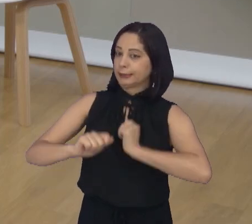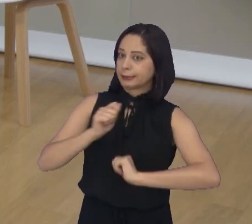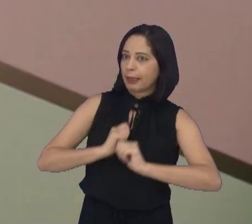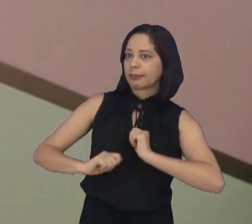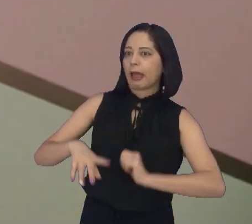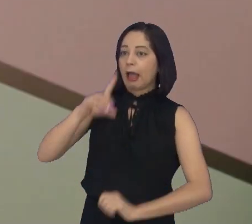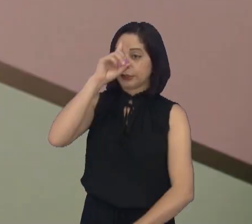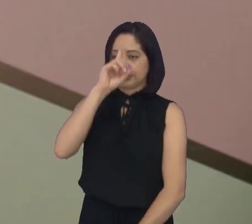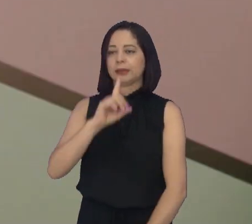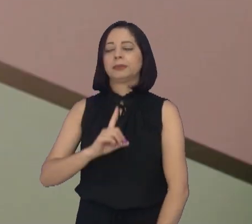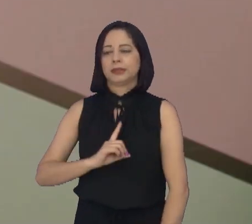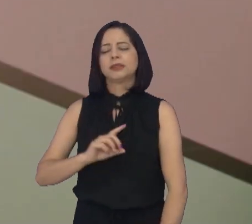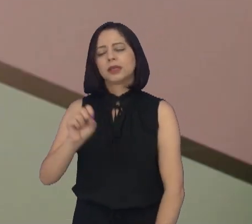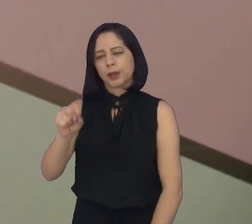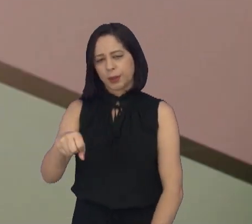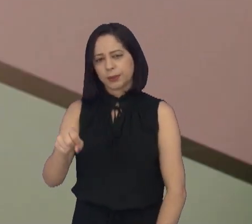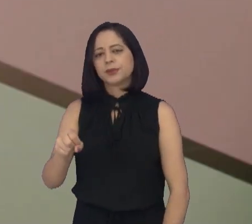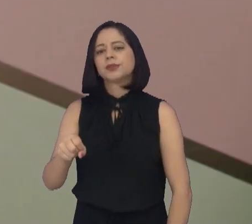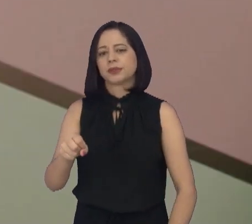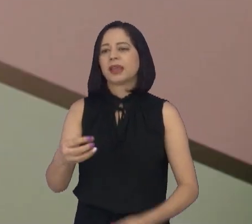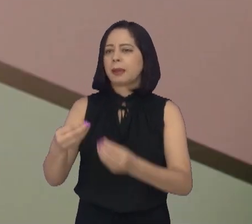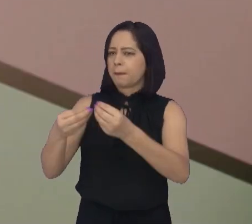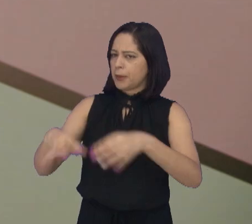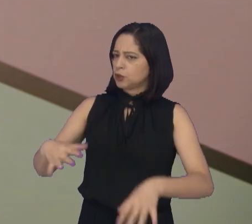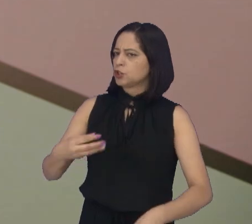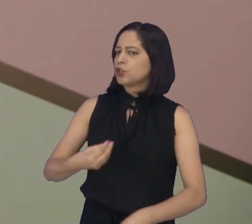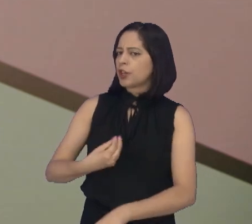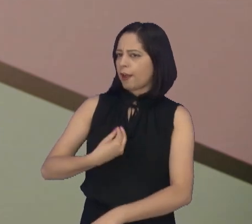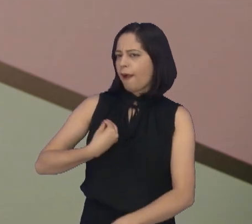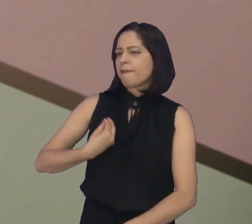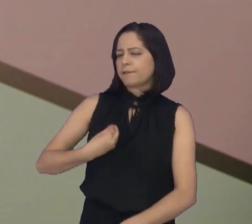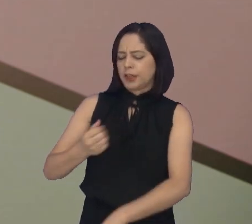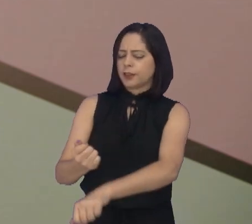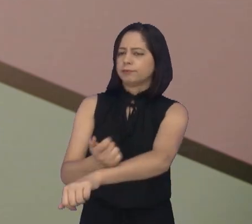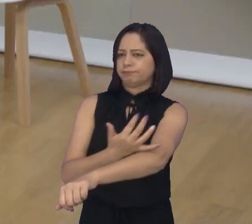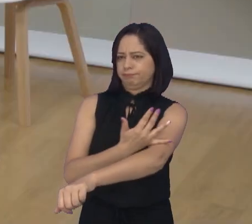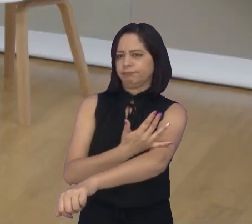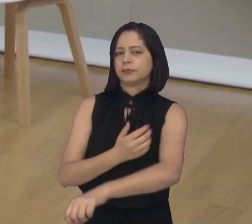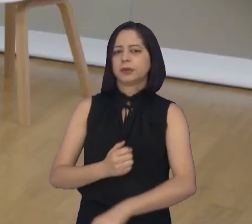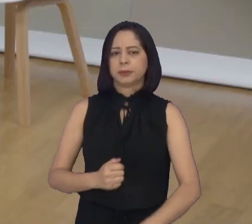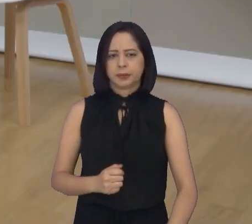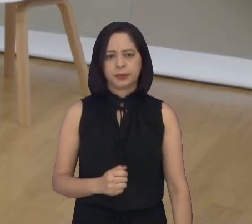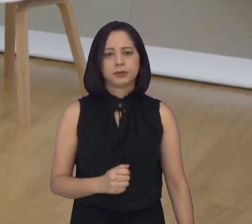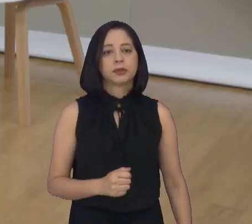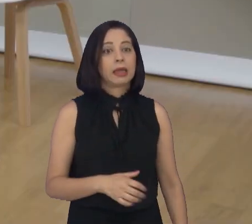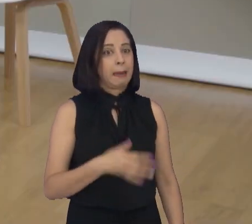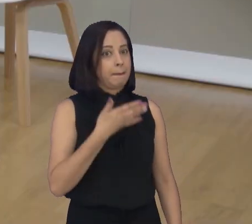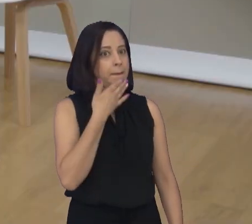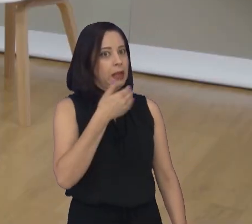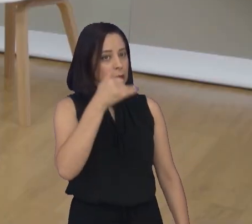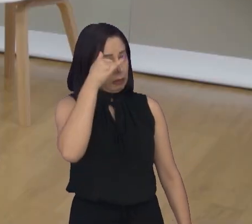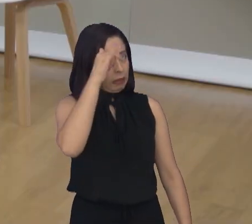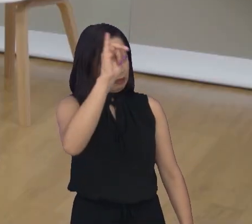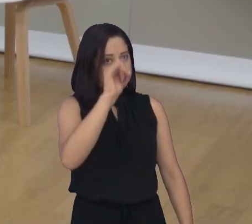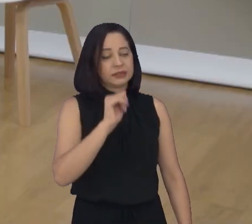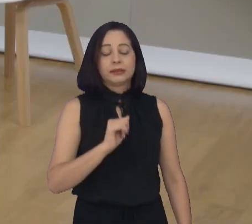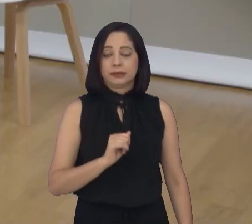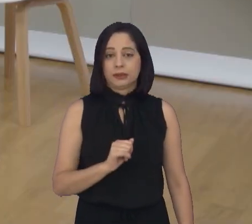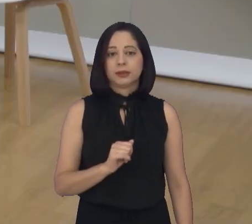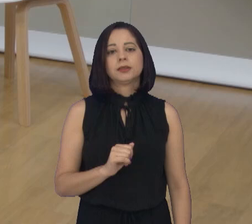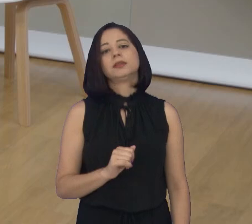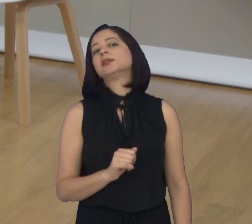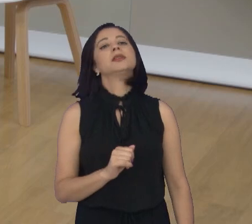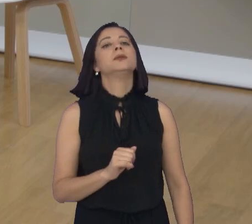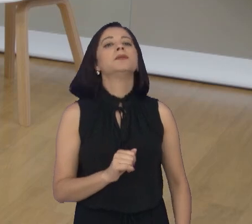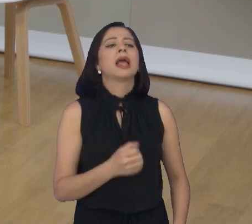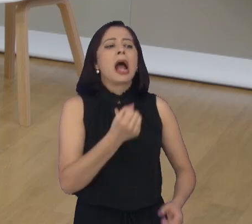depressão, né? Então traz sim prejuízos para a vida da saúde mental, né? Importante evitar então esses excessos, né? Sim. Giulia,